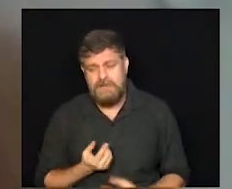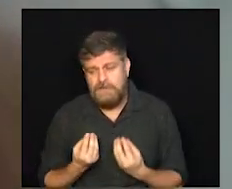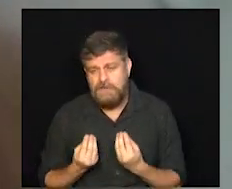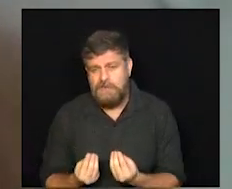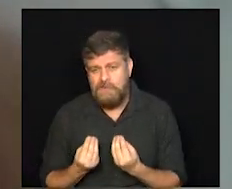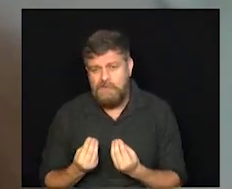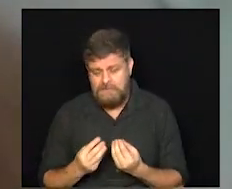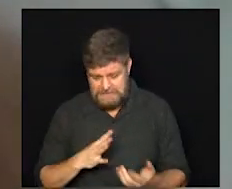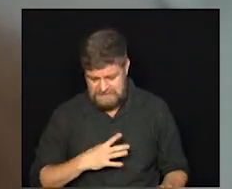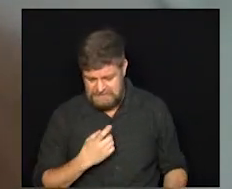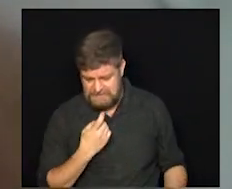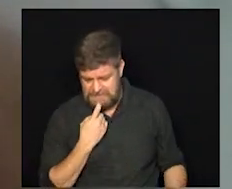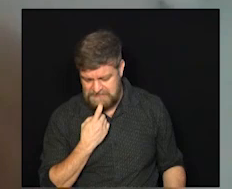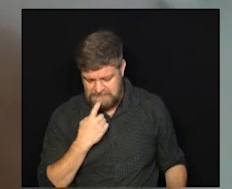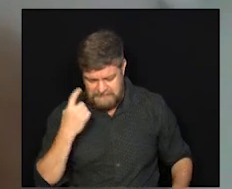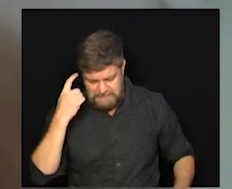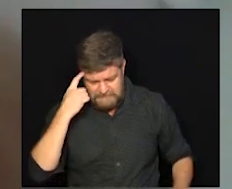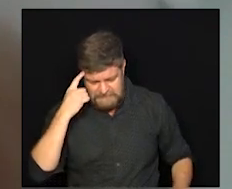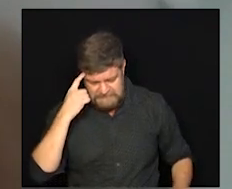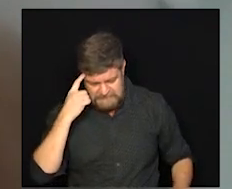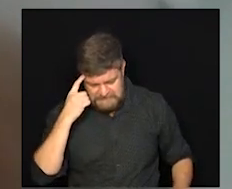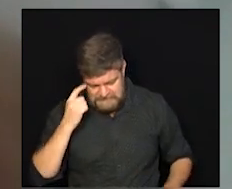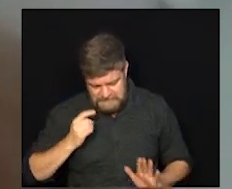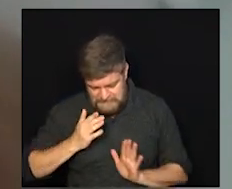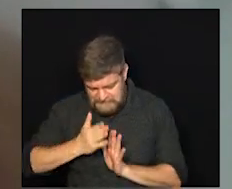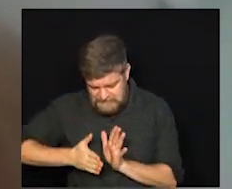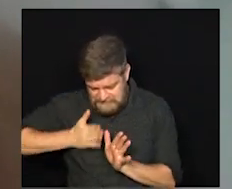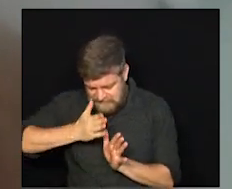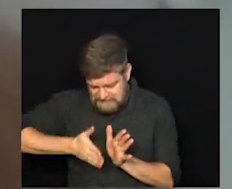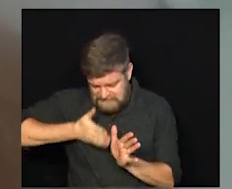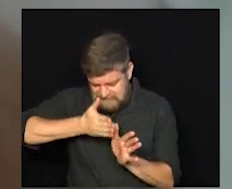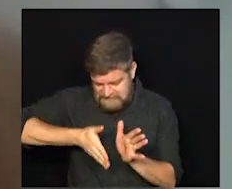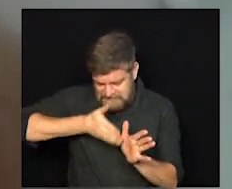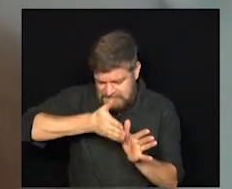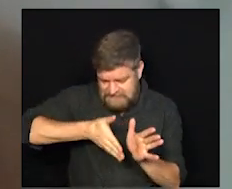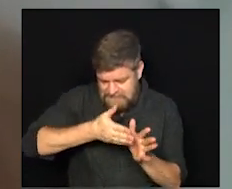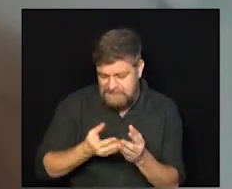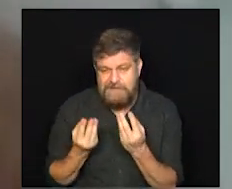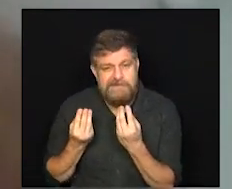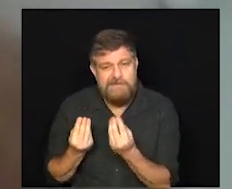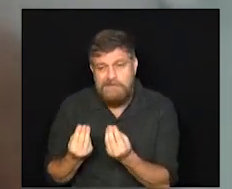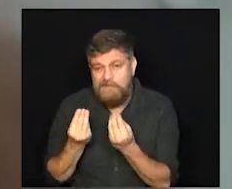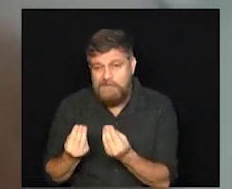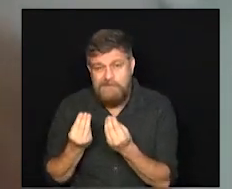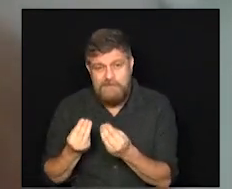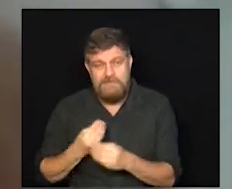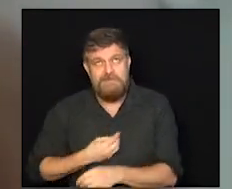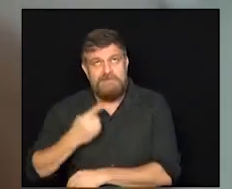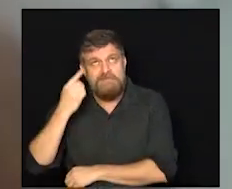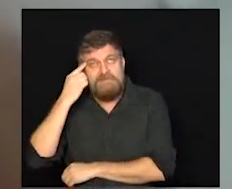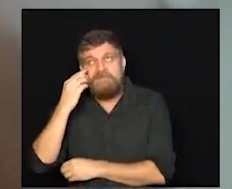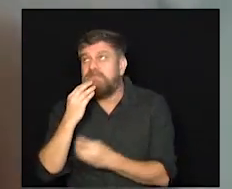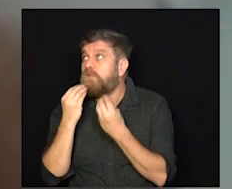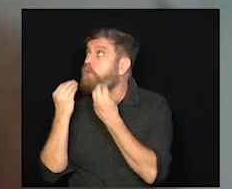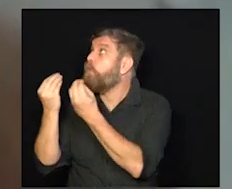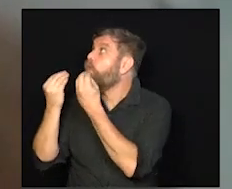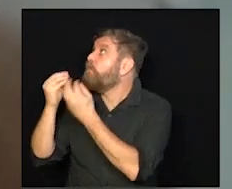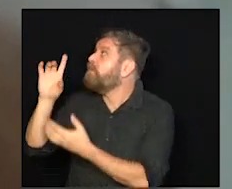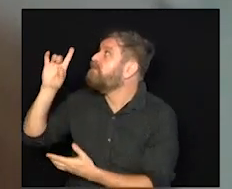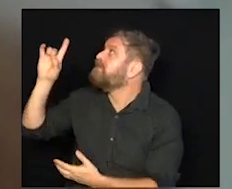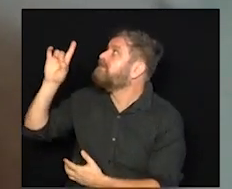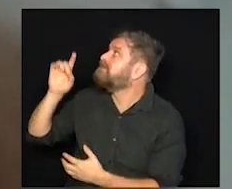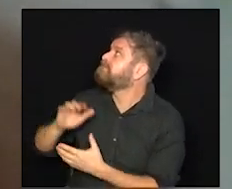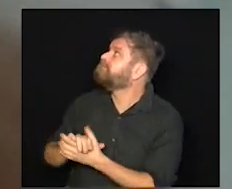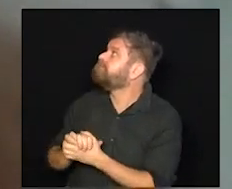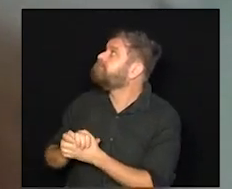cogitar um transporte férreo. Eu olho para ele, eu fico olhando, meu Deus, agora... Também quando